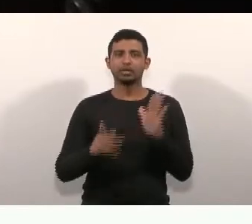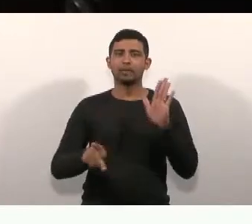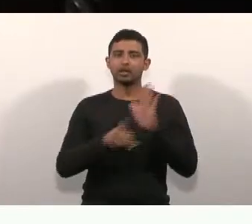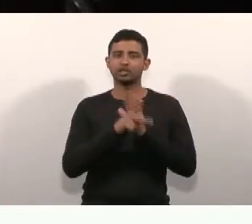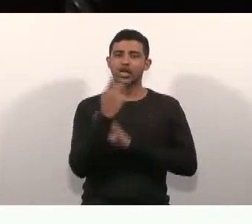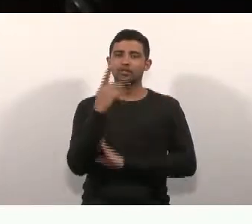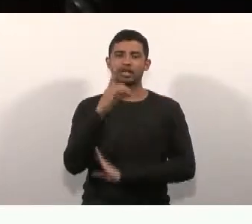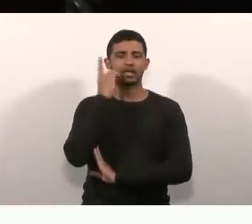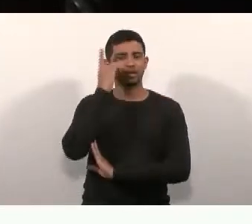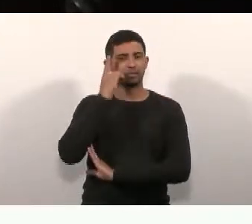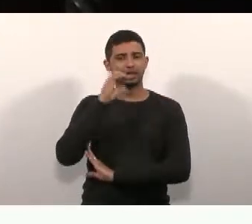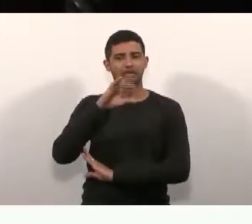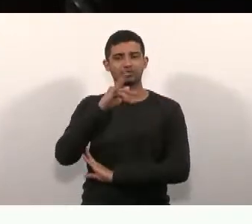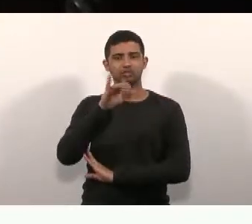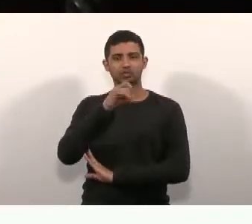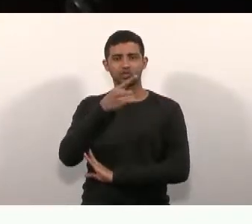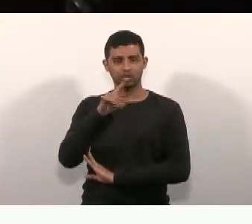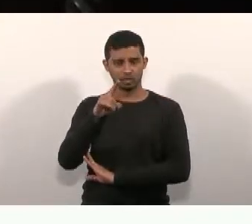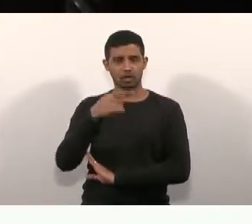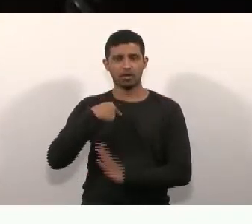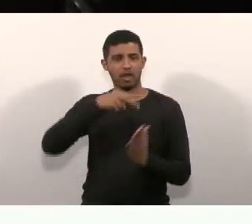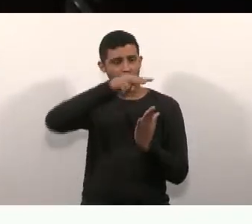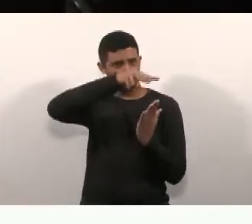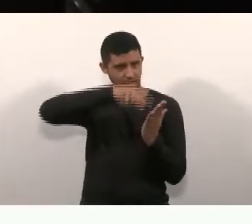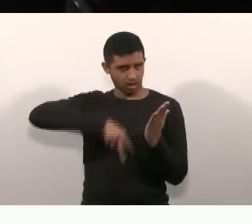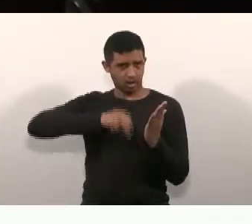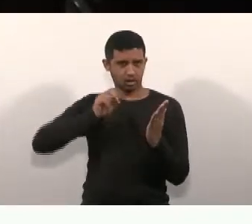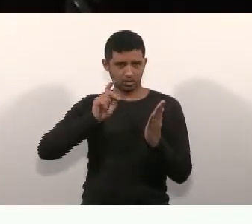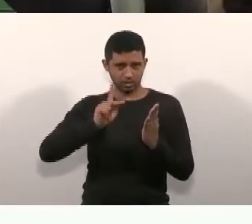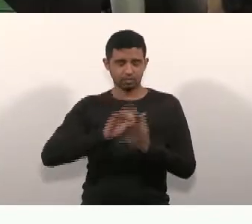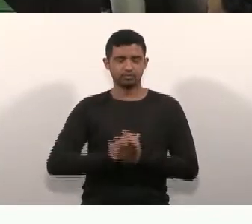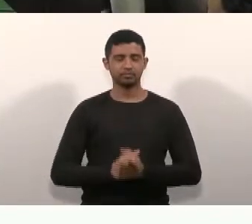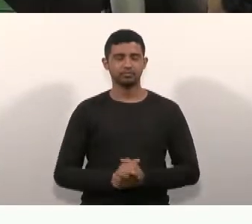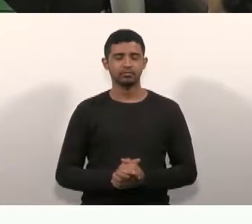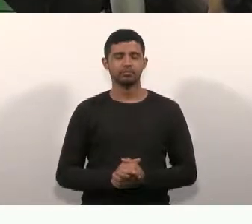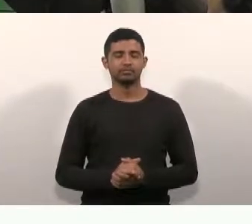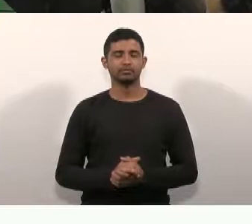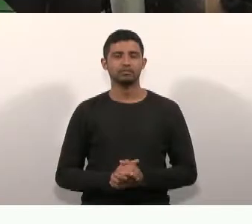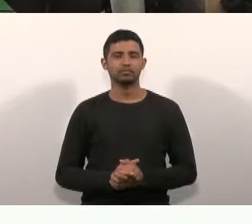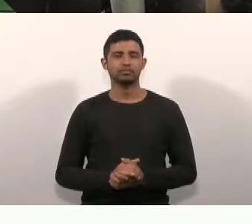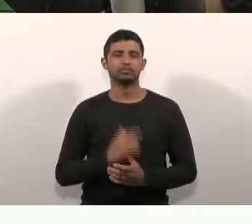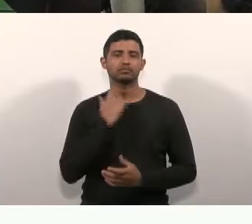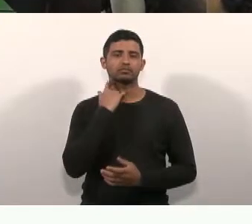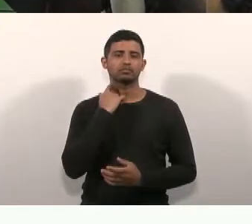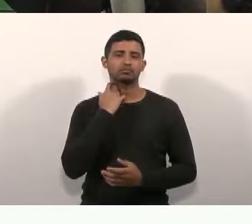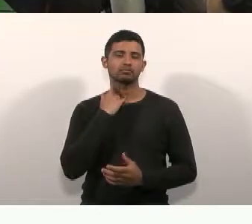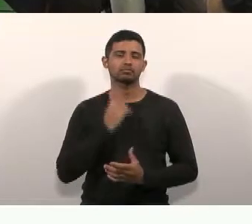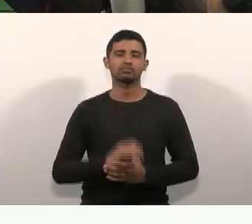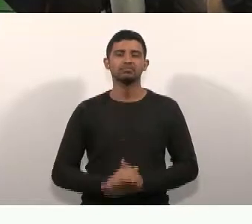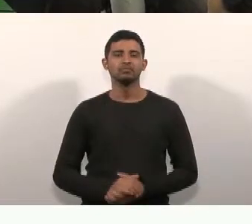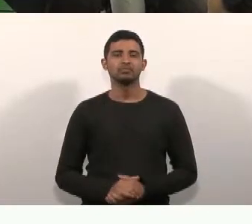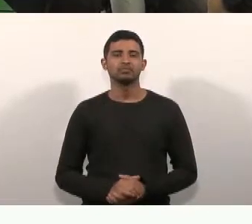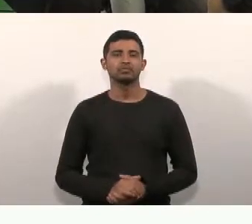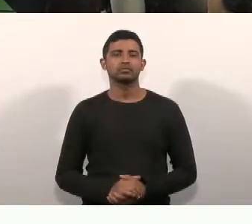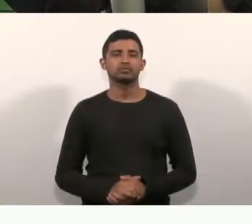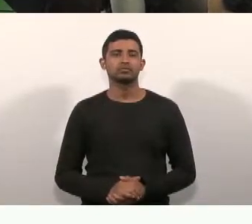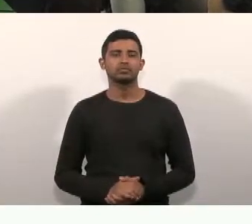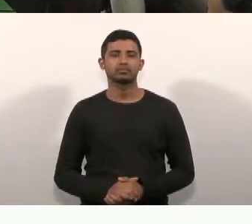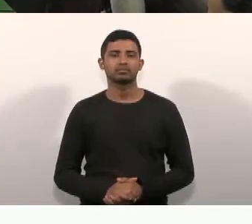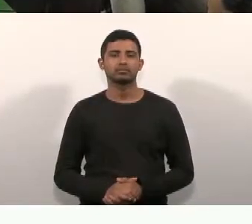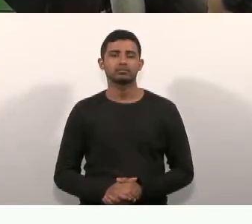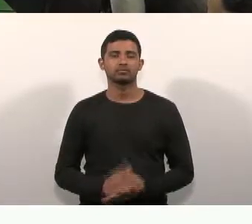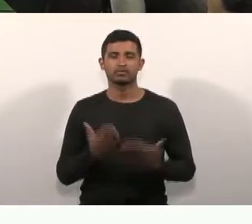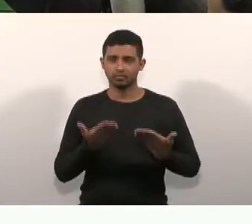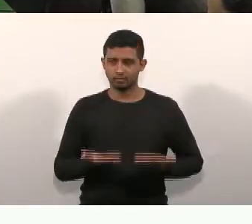do deputado Chicão Bulhões, fazendo a leitura dos projetos do deputado que não se encontra presente. Então, passo a palavra